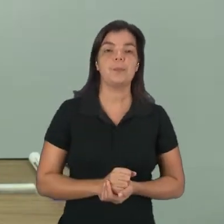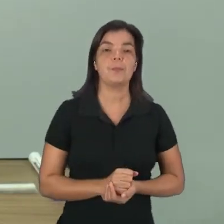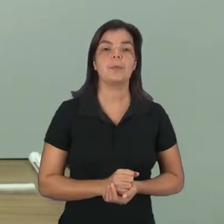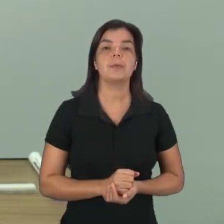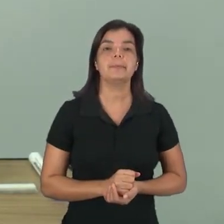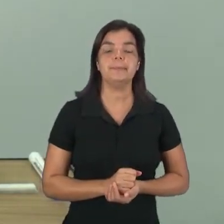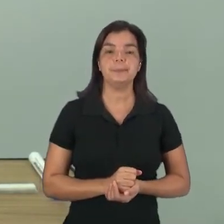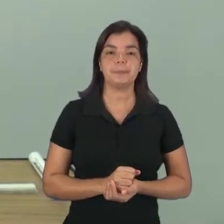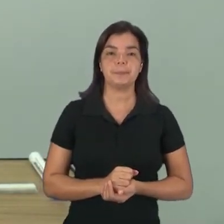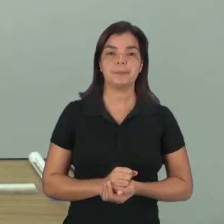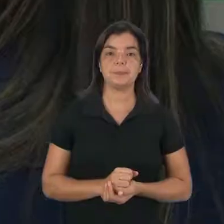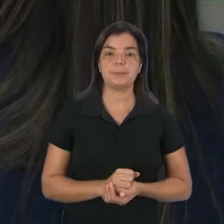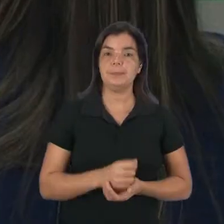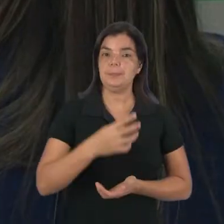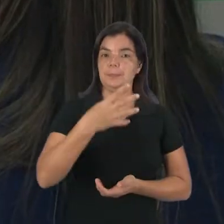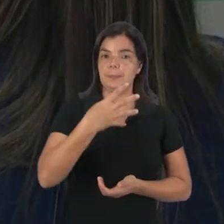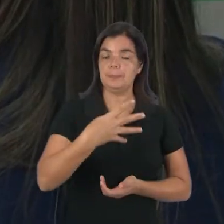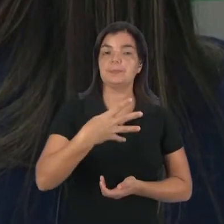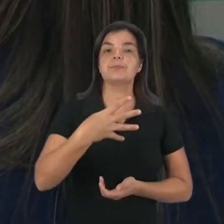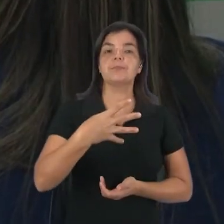seguinte forma.